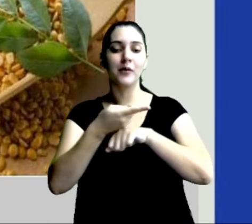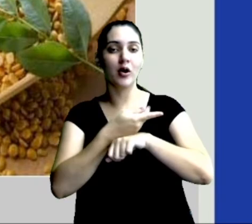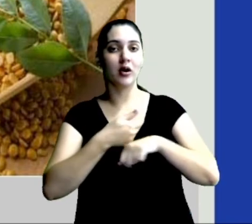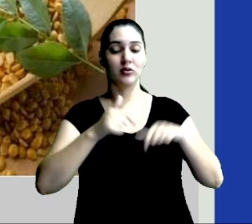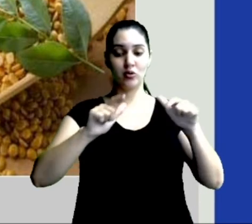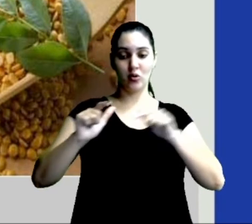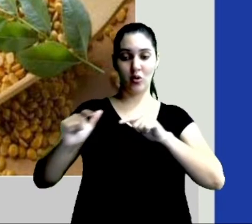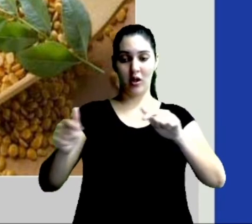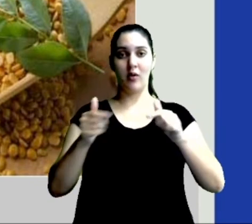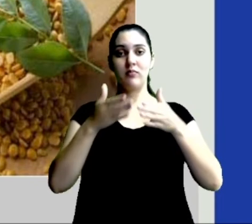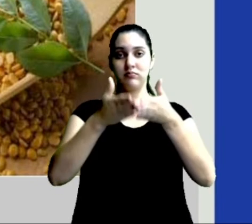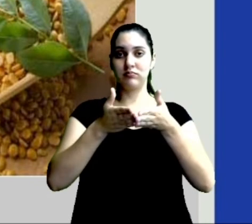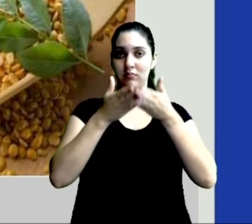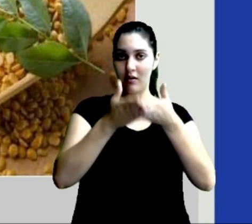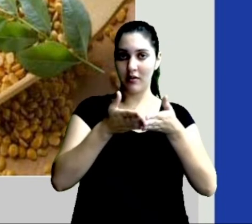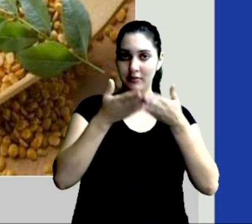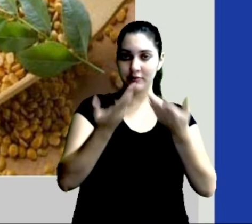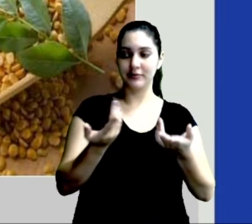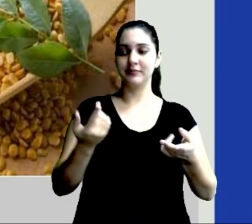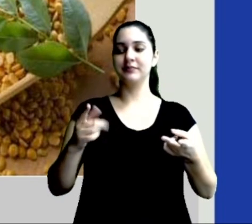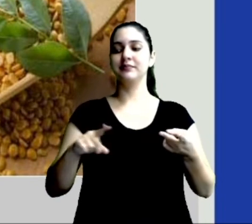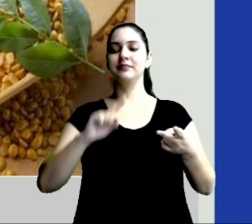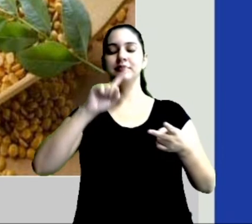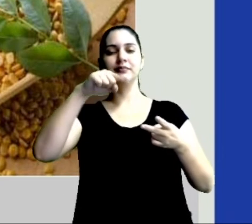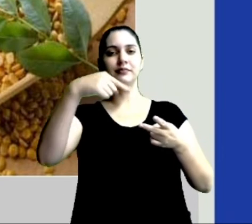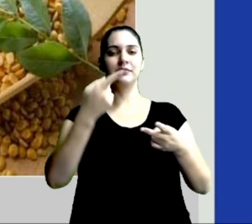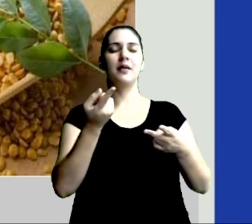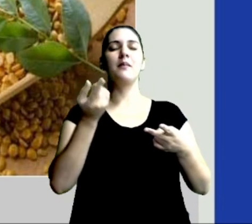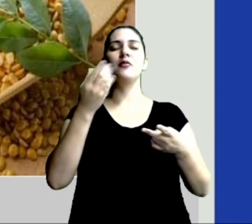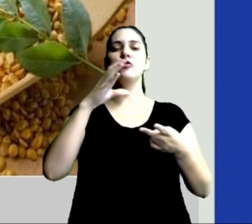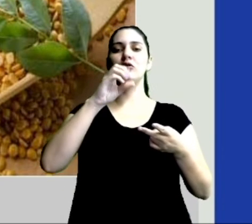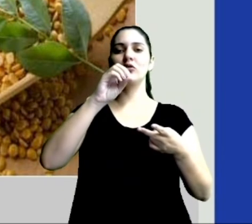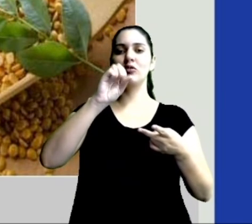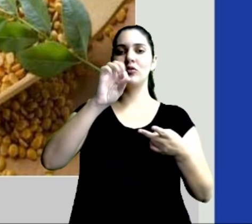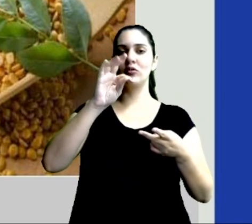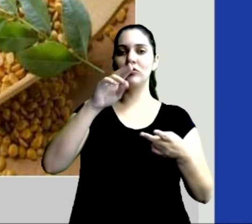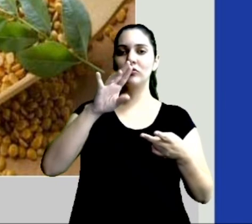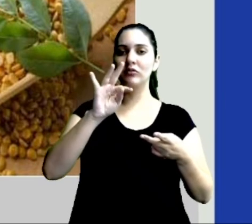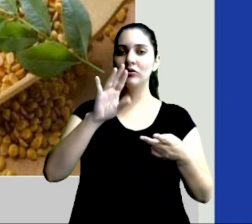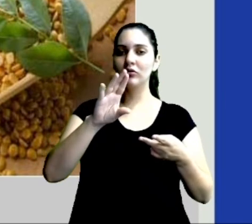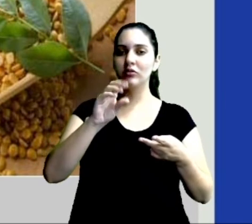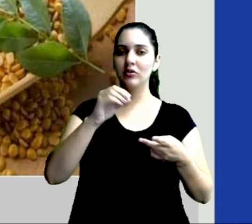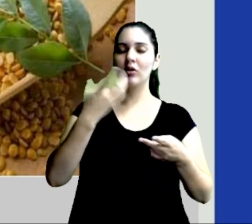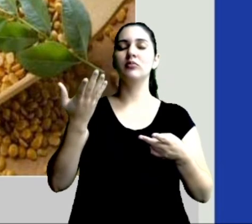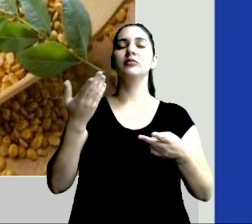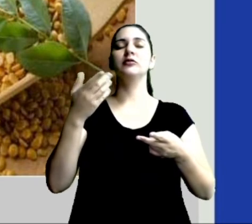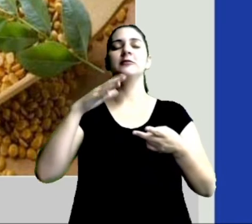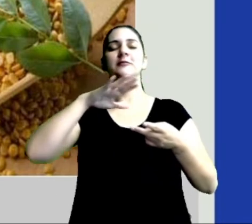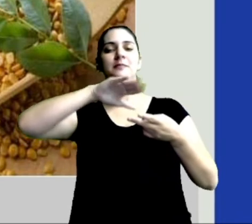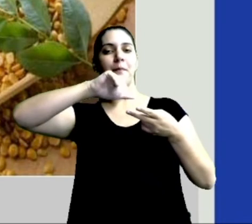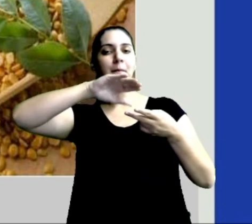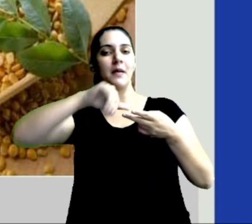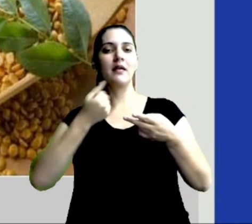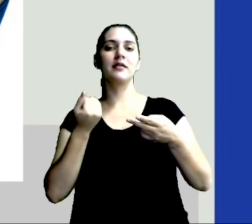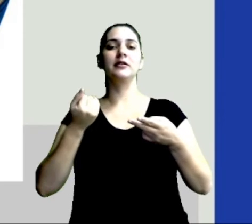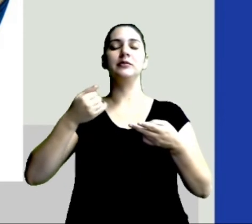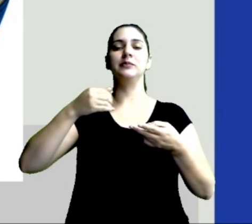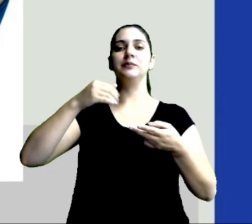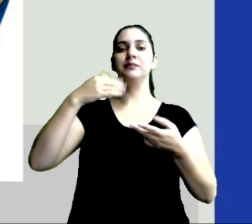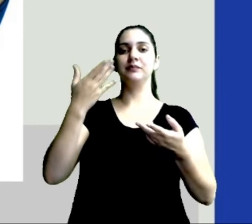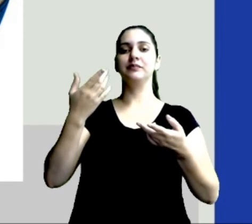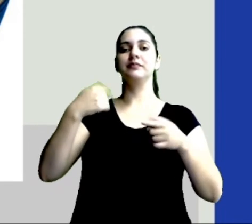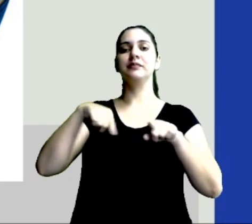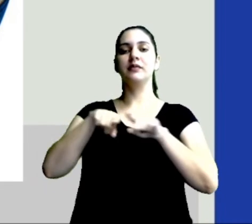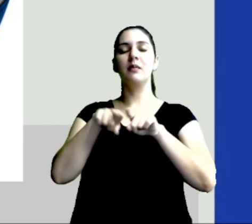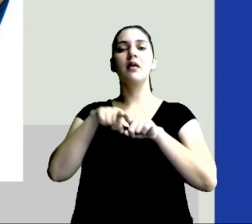marítima para o Oriente, depois Constantinopla foi tomada pelos turcos, dificultando a aquisição de especiarias, tapetes,